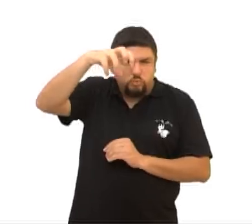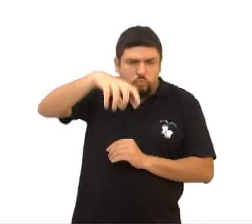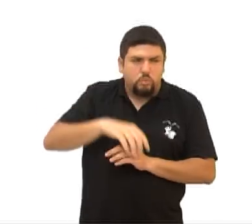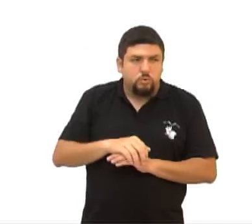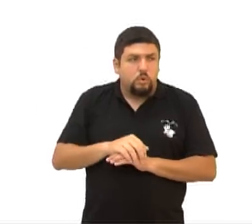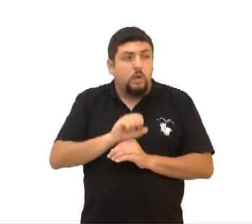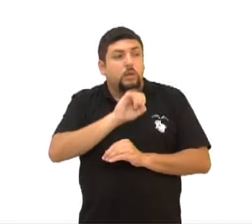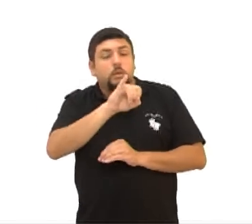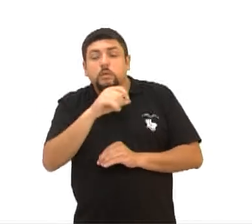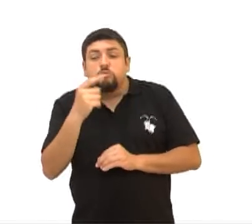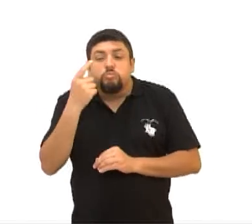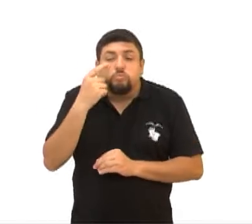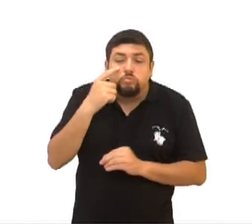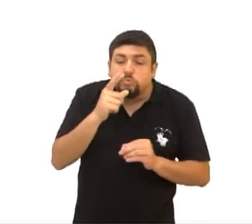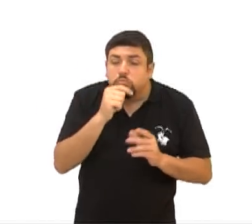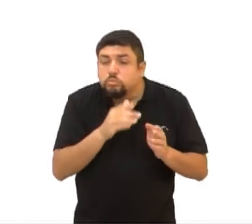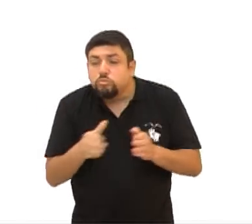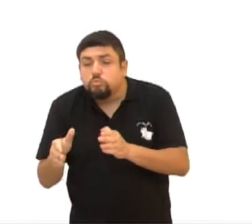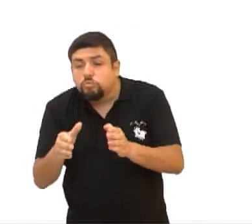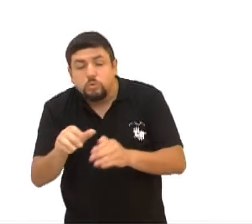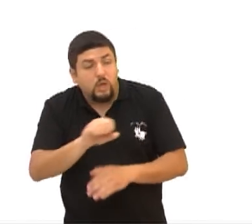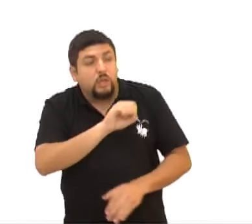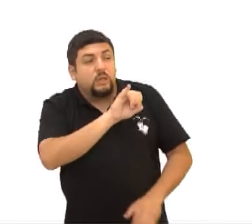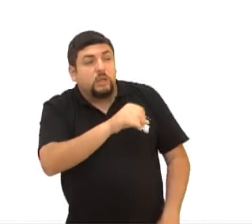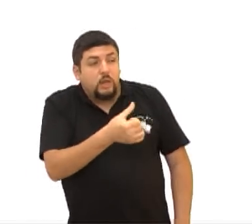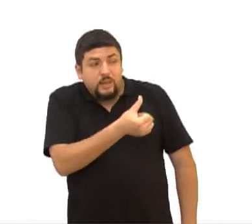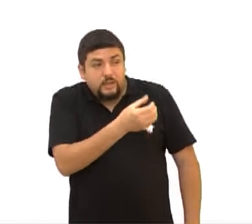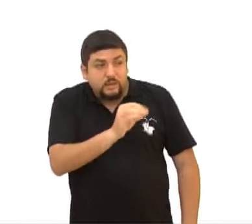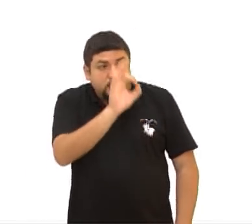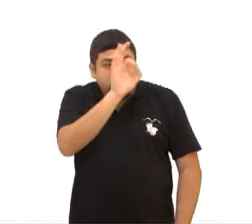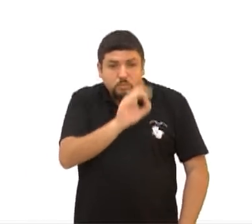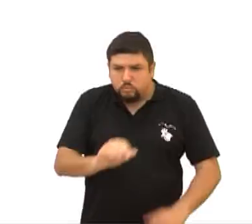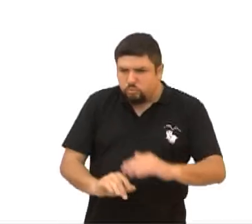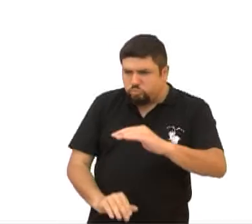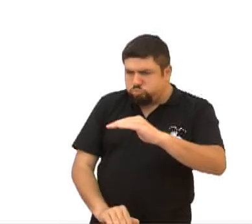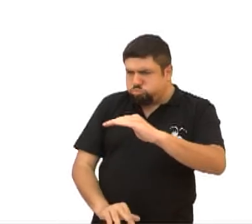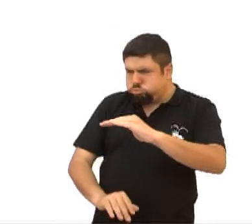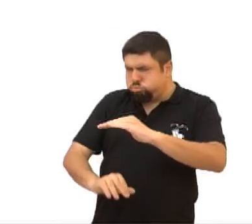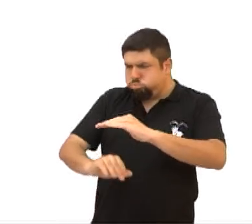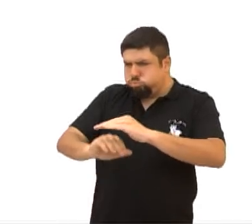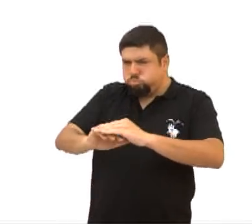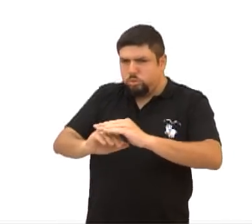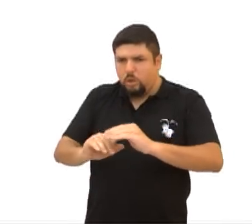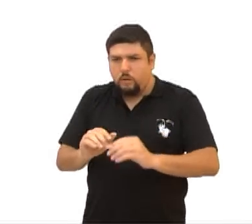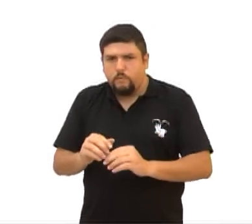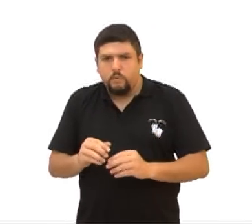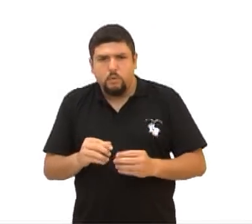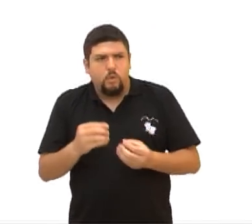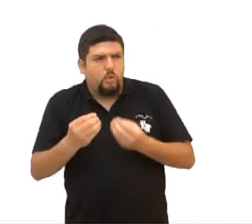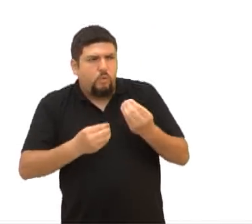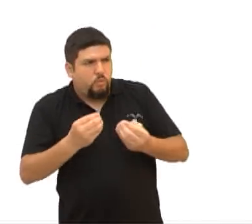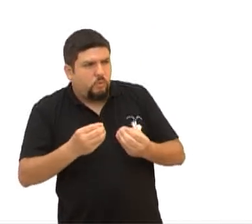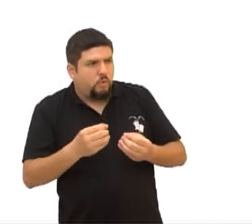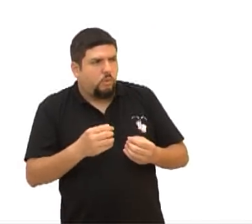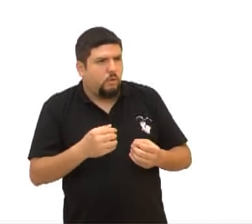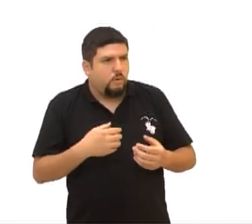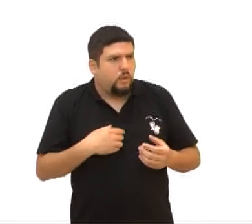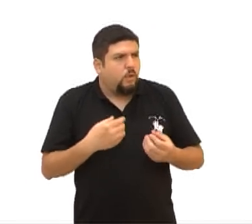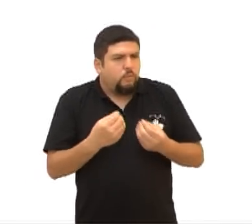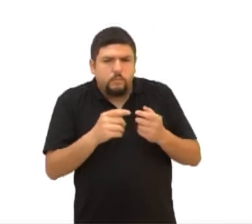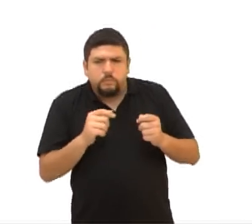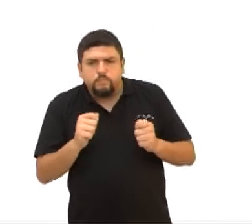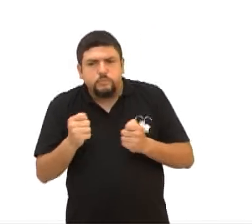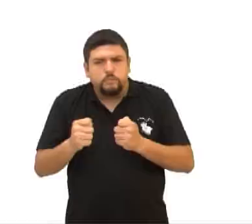nossos lagos chegarem a 60% ou mais, é bem possível que a gente vá ficar no